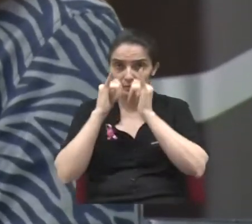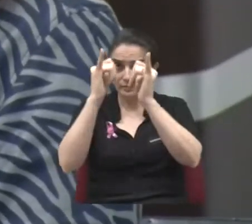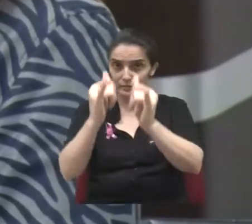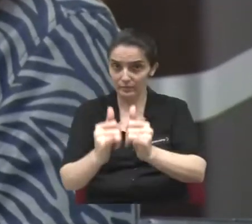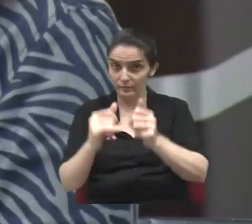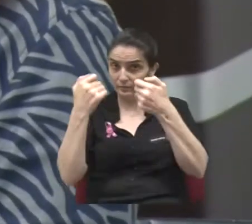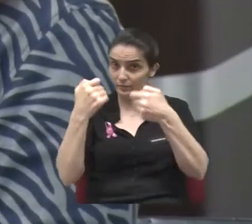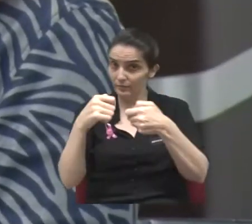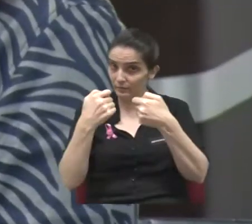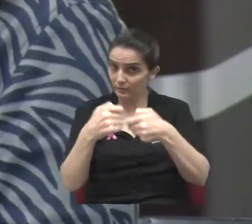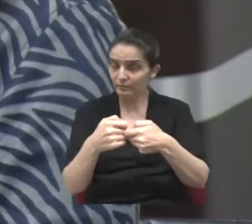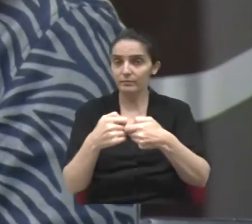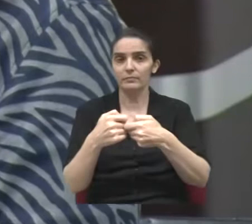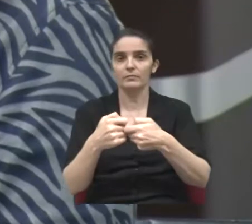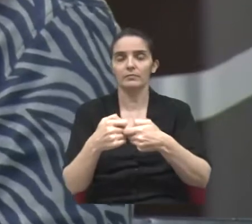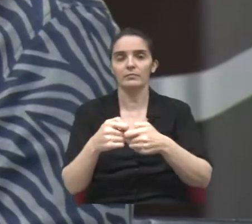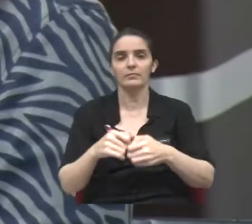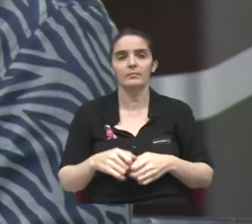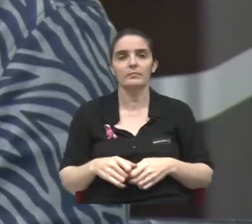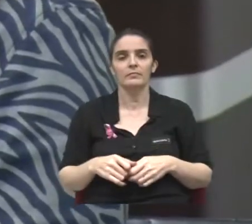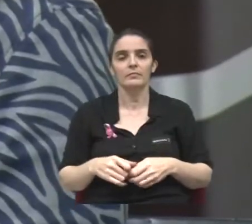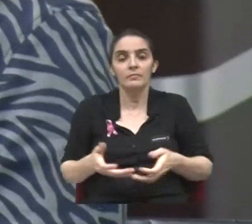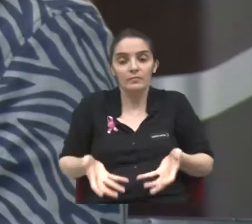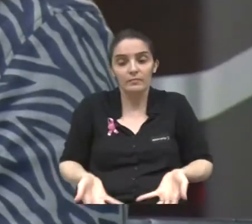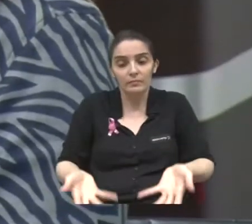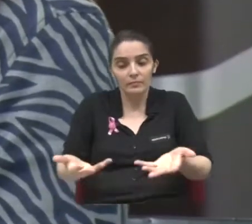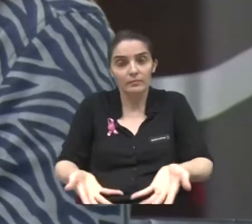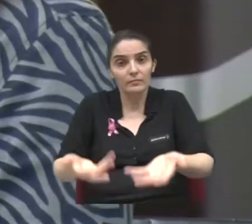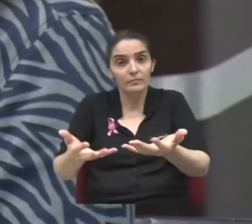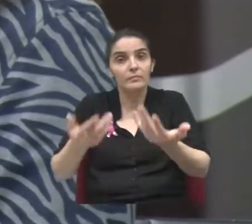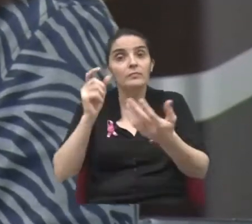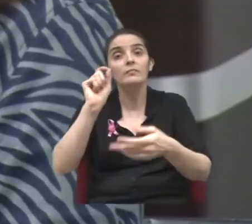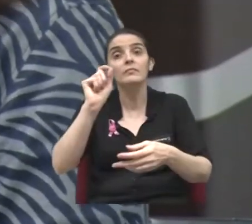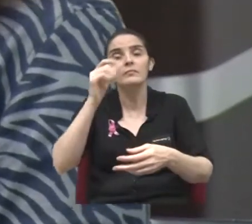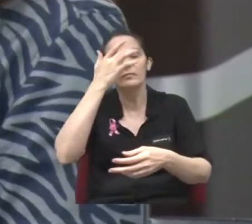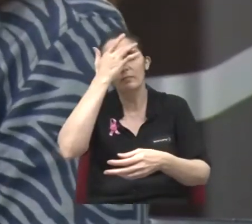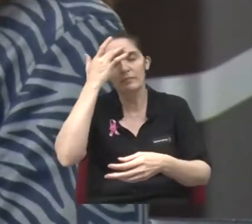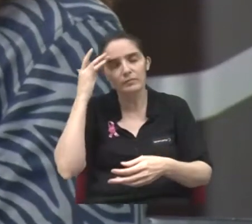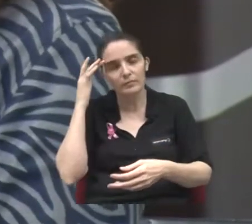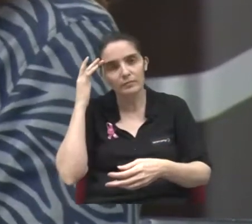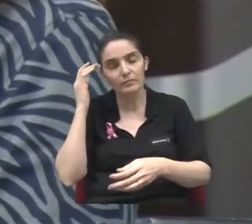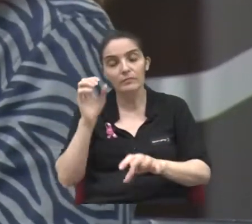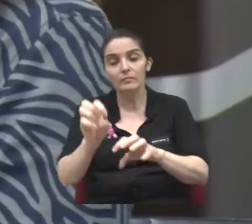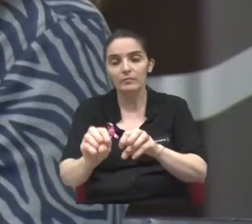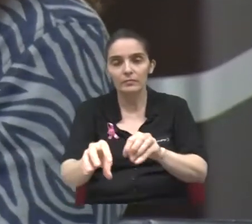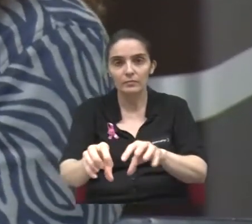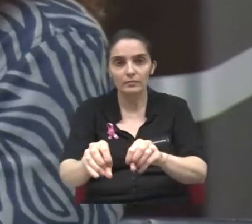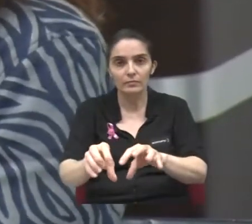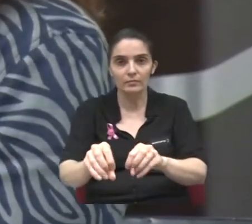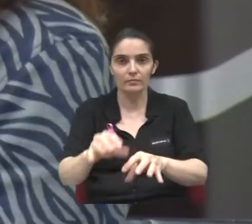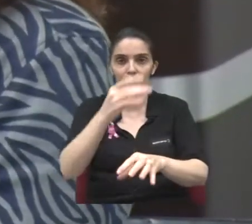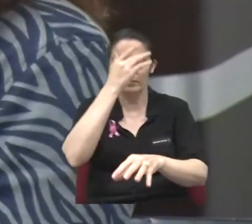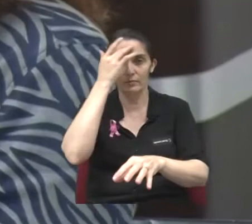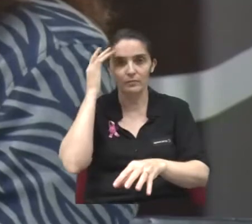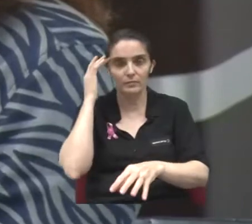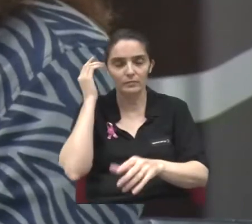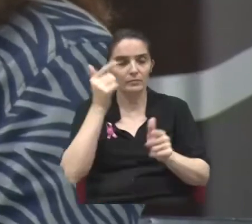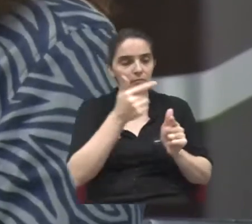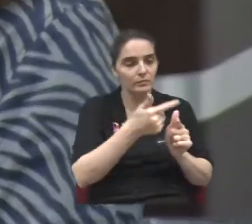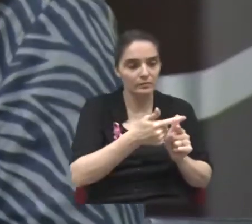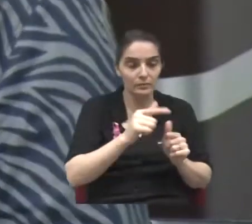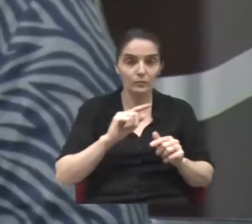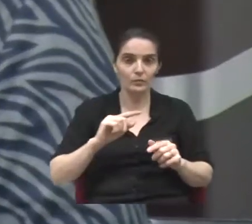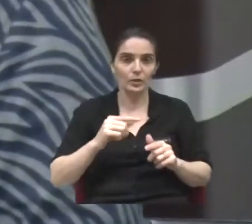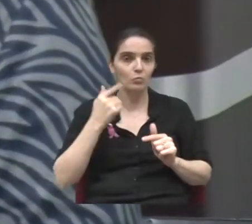uma campanha de estimular as pessoas, fazer um processo de educação, das pessoas começarem a separar esse lixo já dentro da sua própria